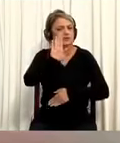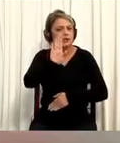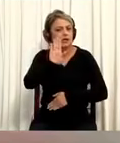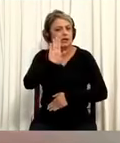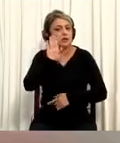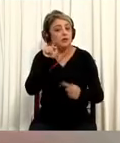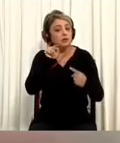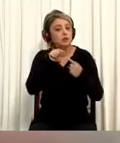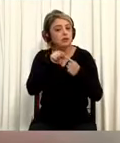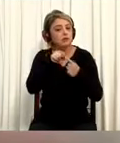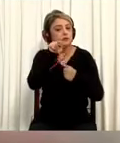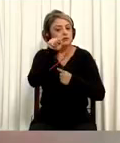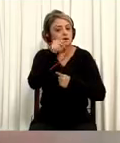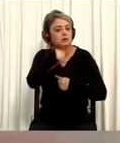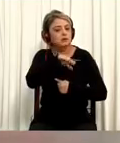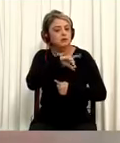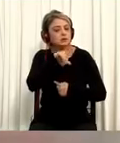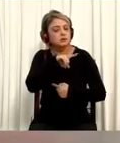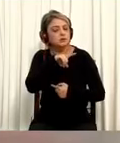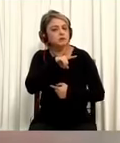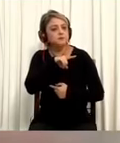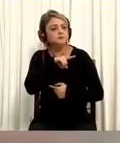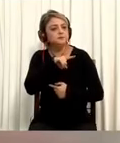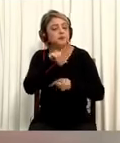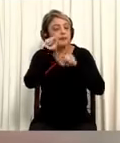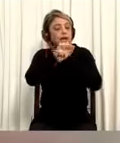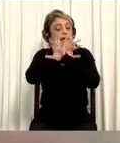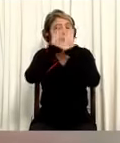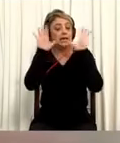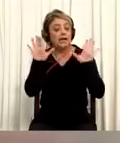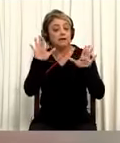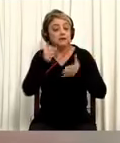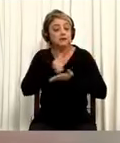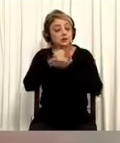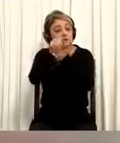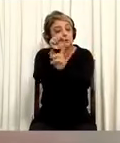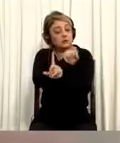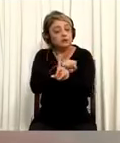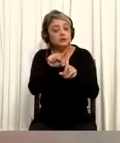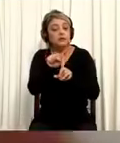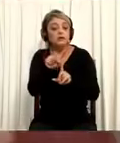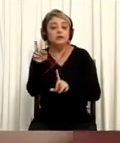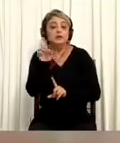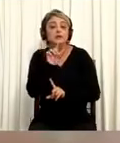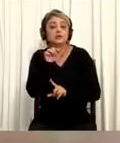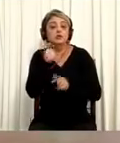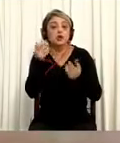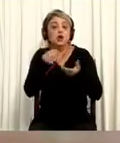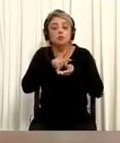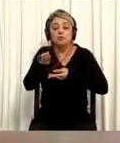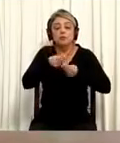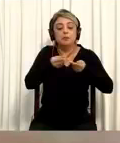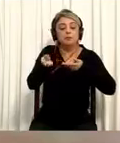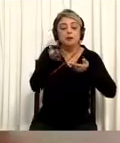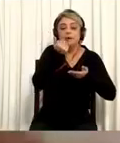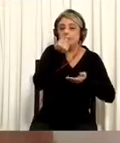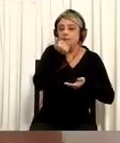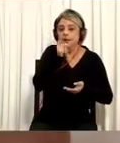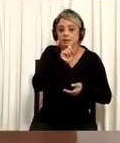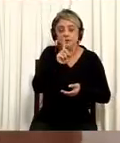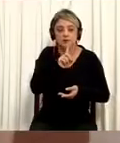nesse sentido, nós temos que ter claro que a solidariedade não é só distribuir centro, não é